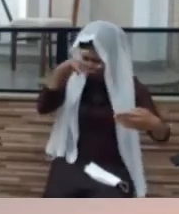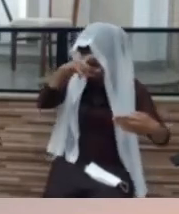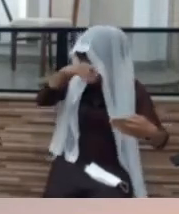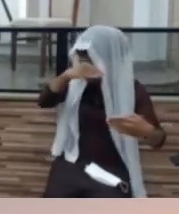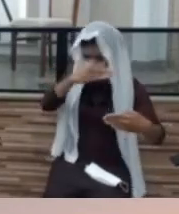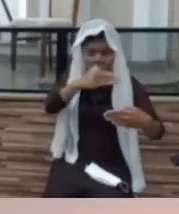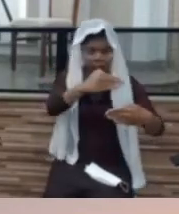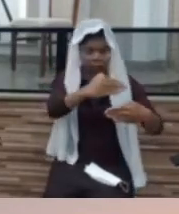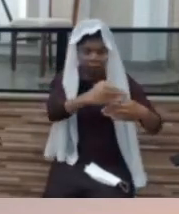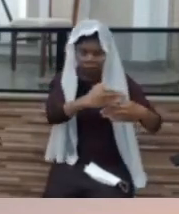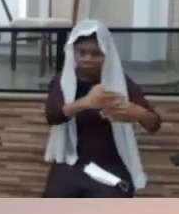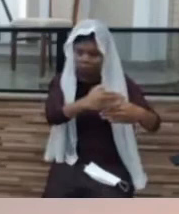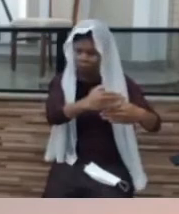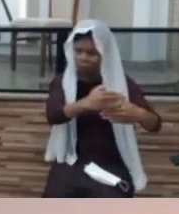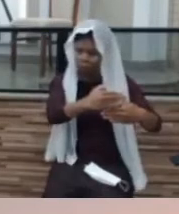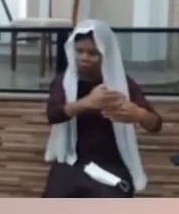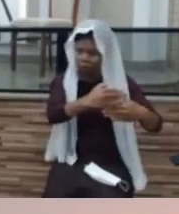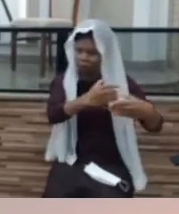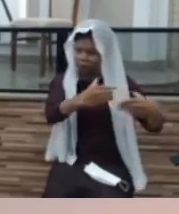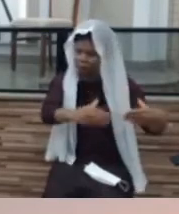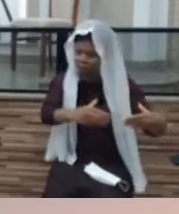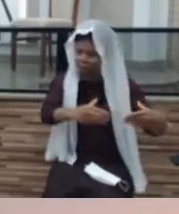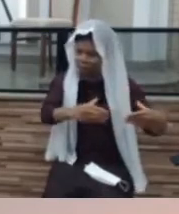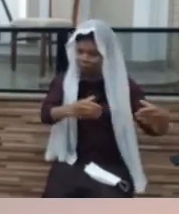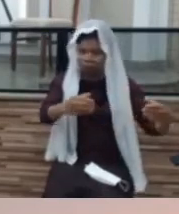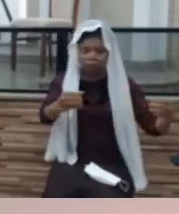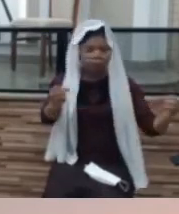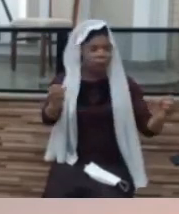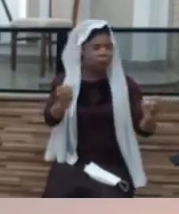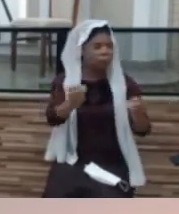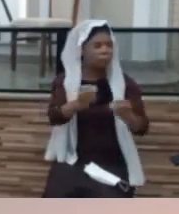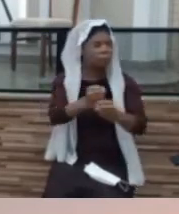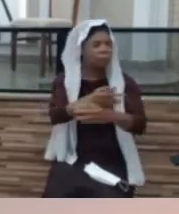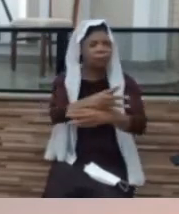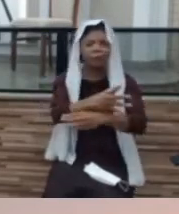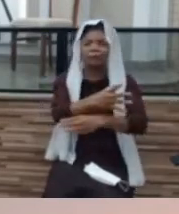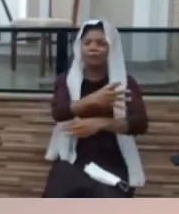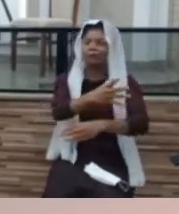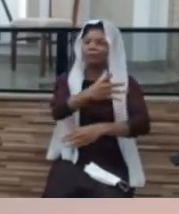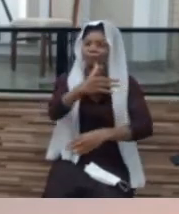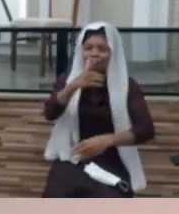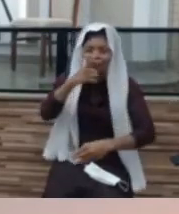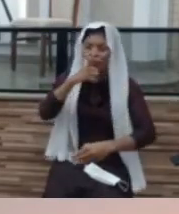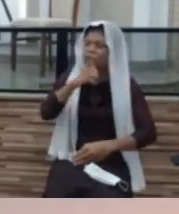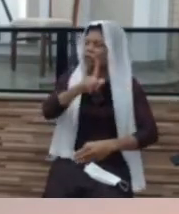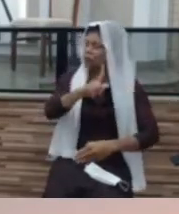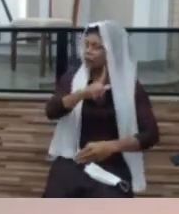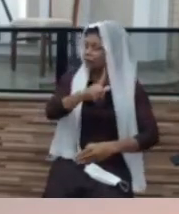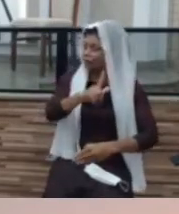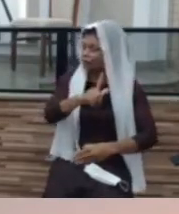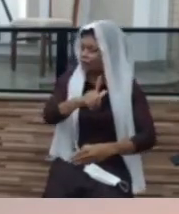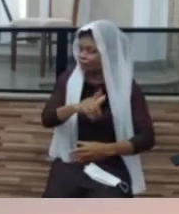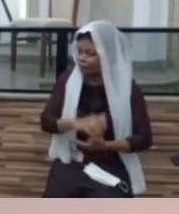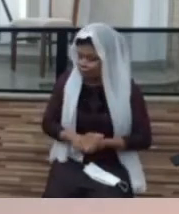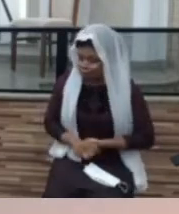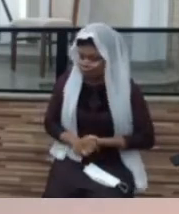Senhor. E esse, irmãos, esse Tobias e o grupo dele estavam proibidos, em parte, de entrar em Jerusalém